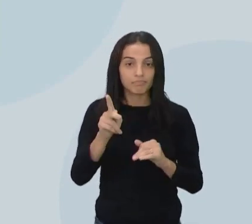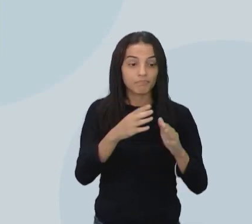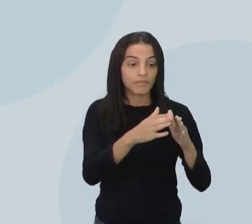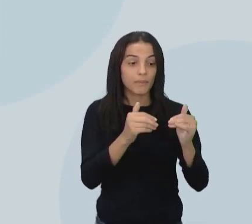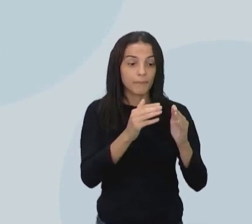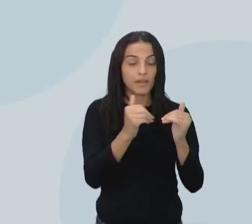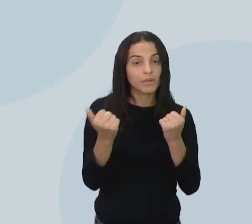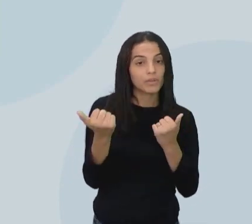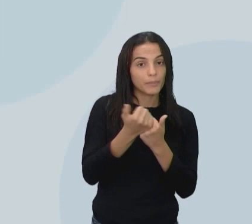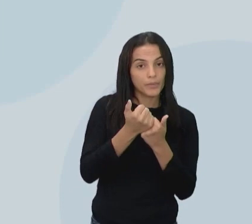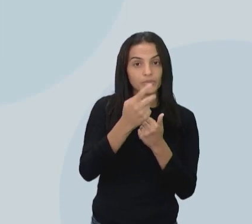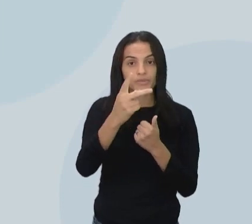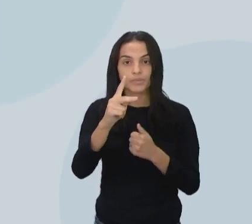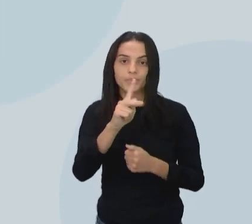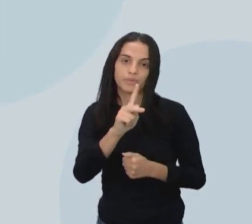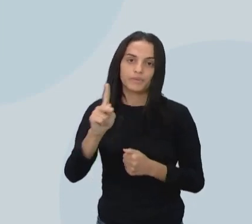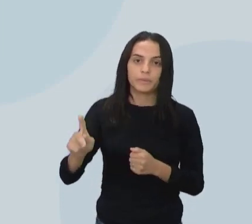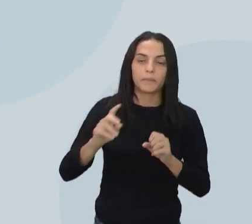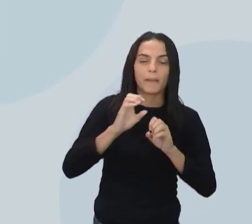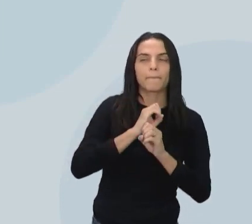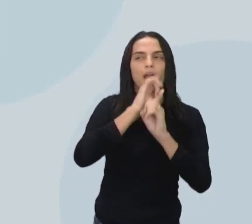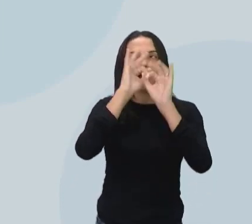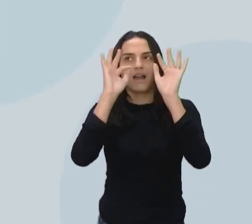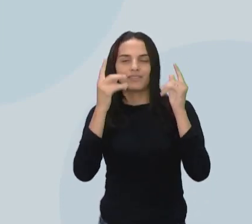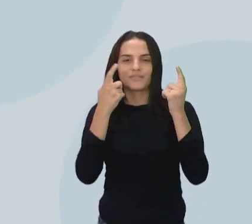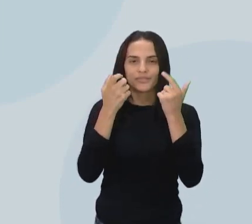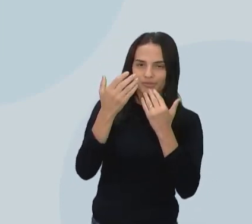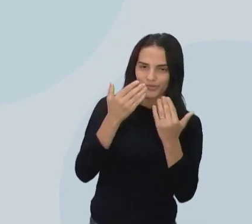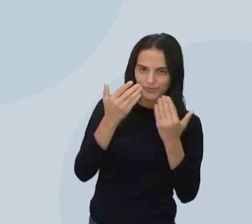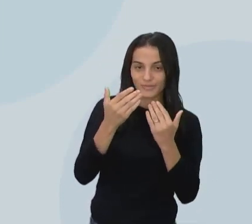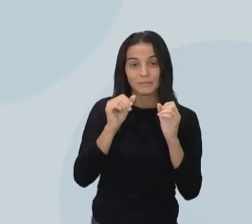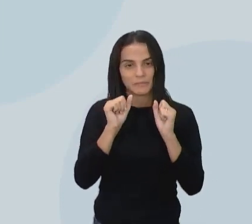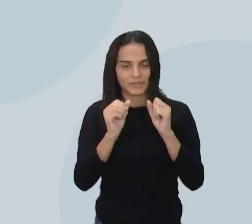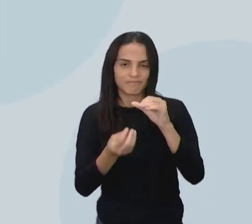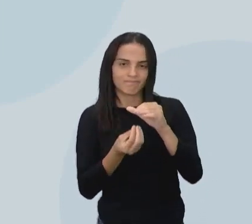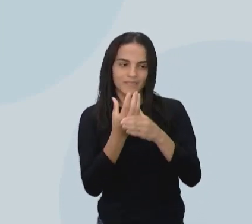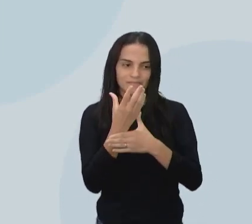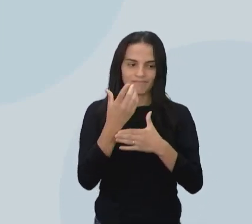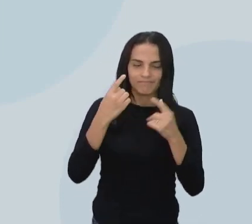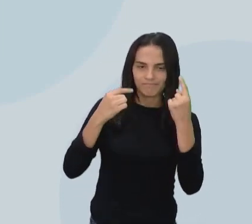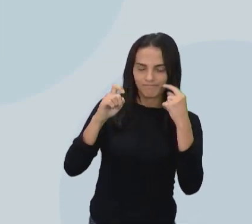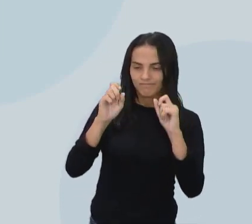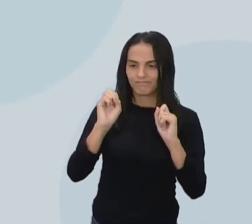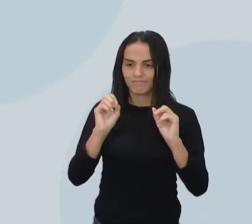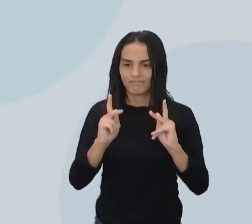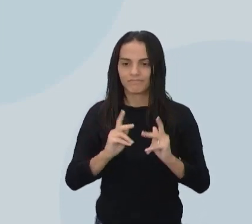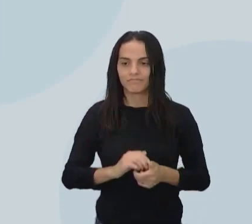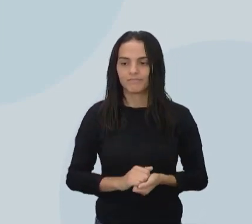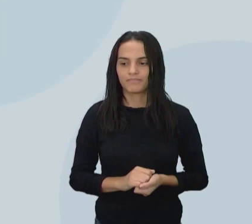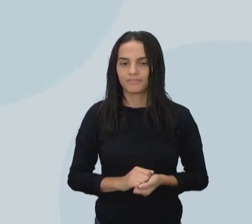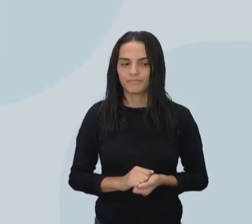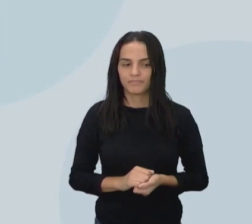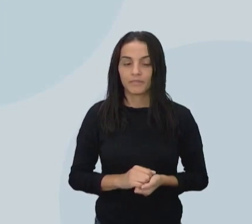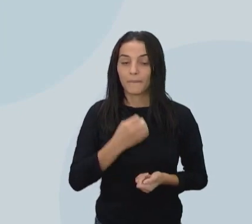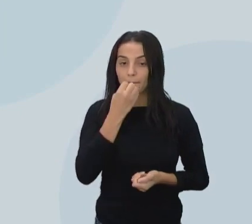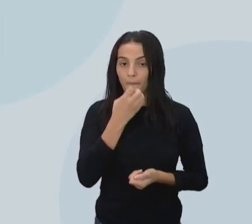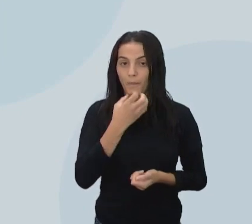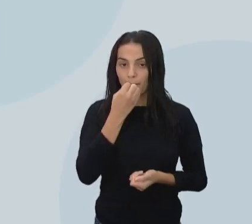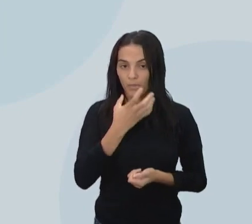o apoio do seu professor para esclarecer aí as dúvidas surgidas durante a nossa aula aqui, né?